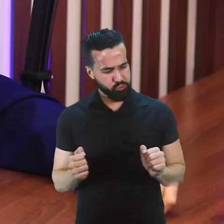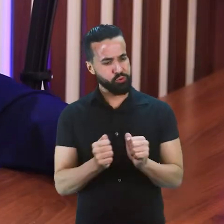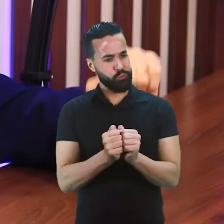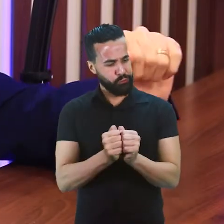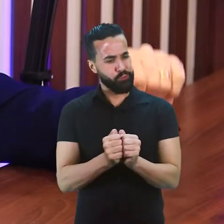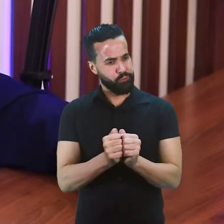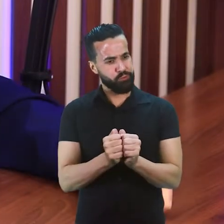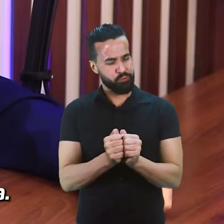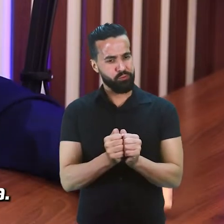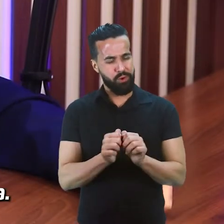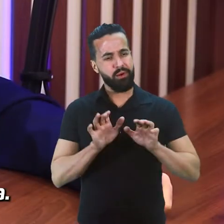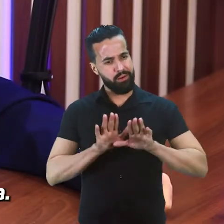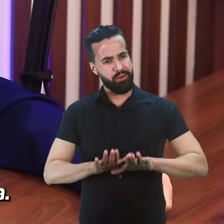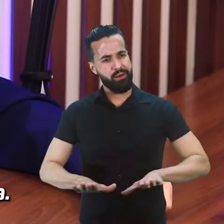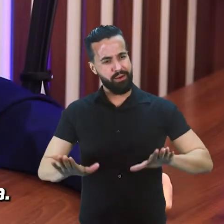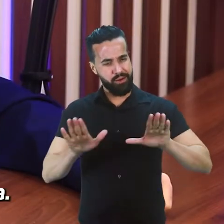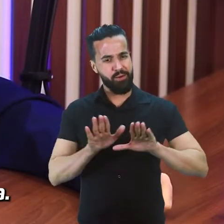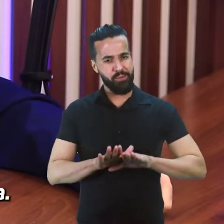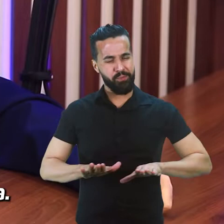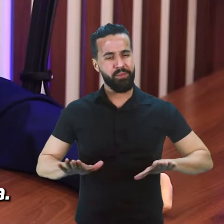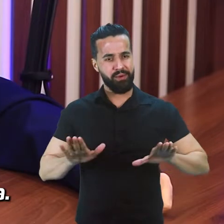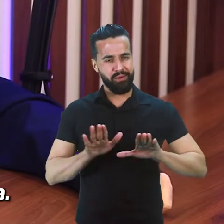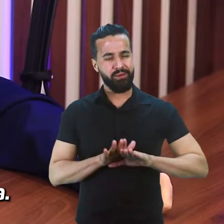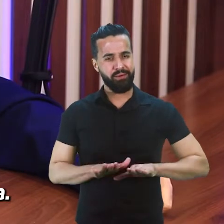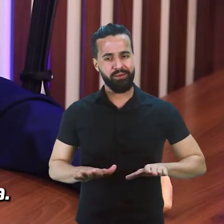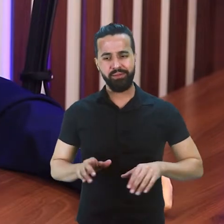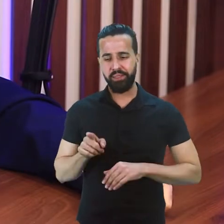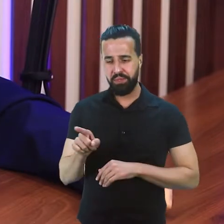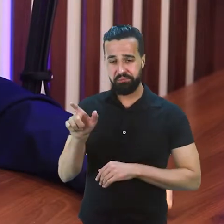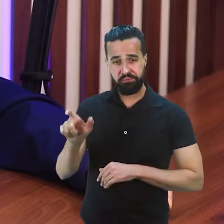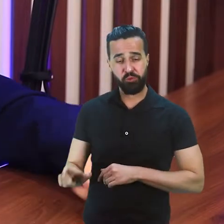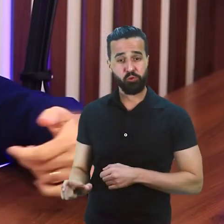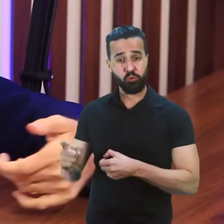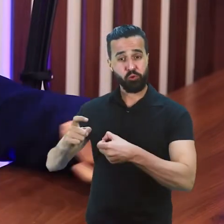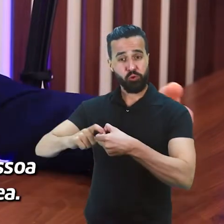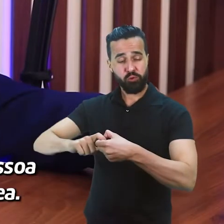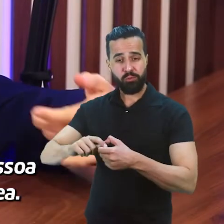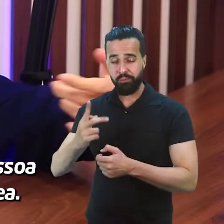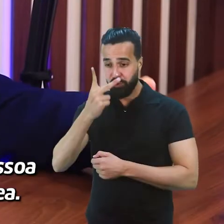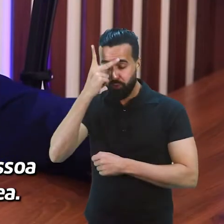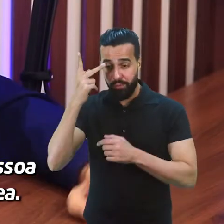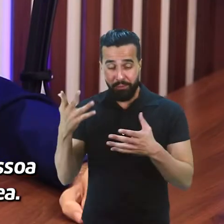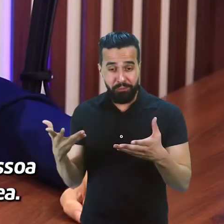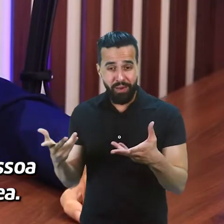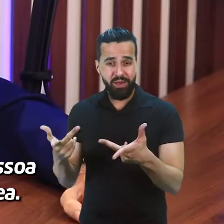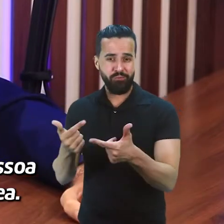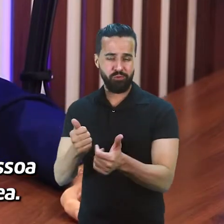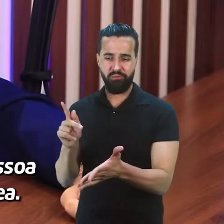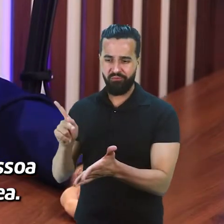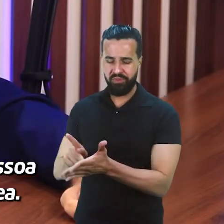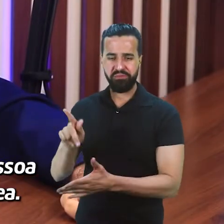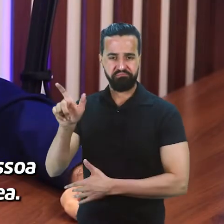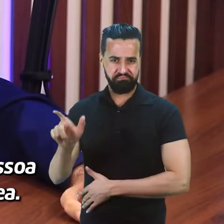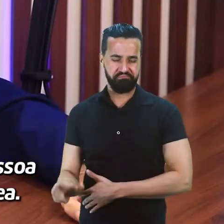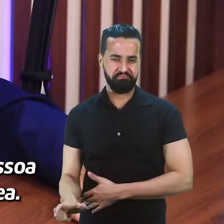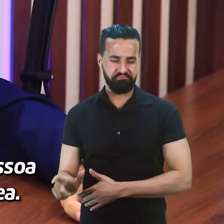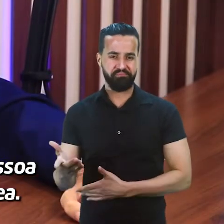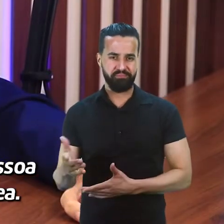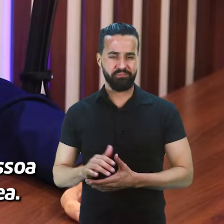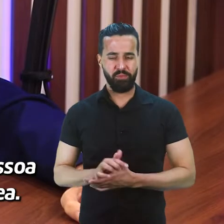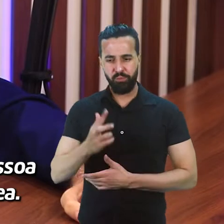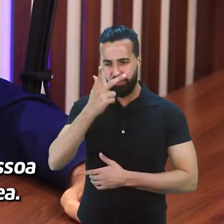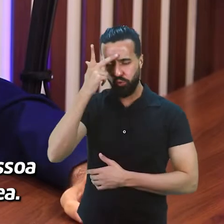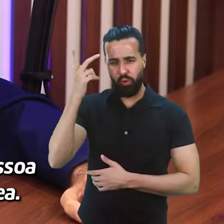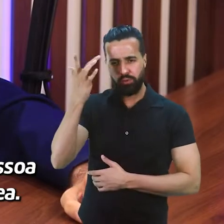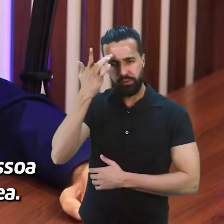calma. Calma, né? Uma pessoa também extraordinária. Ele, não por isso, mas ele é uma pessoa realmente, né, uma pessoa